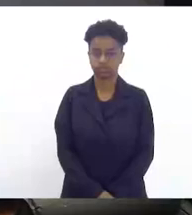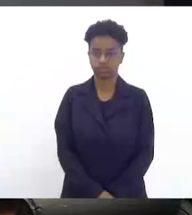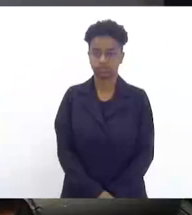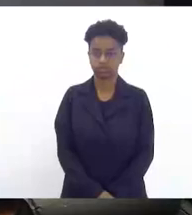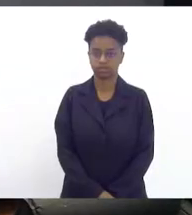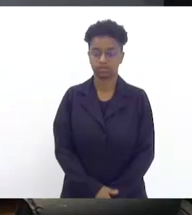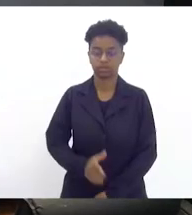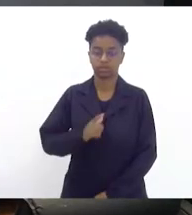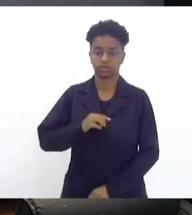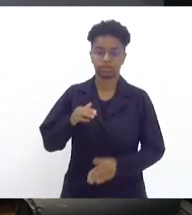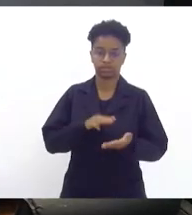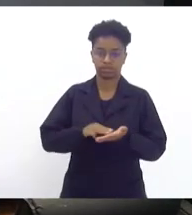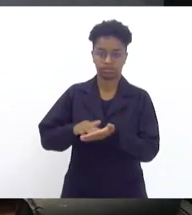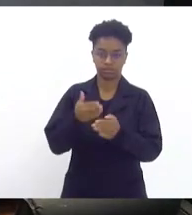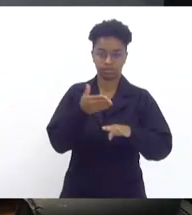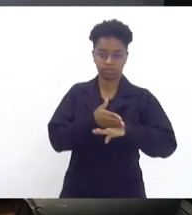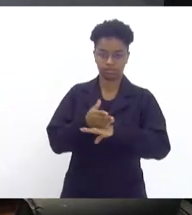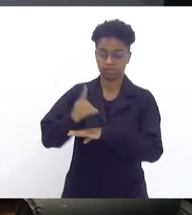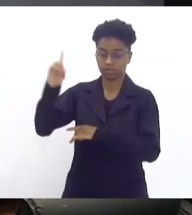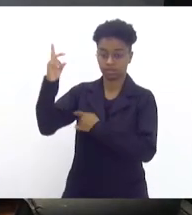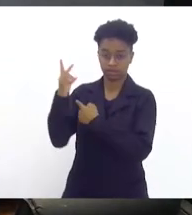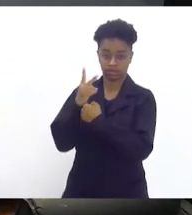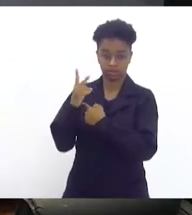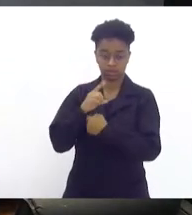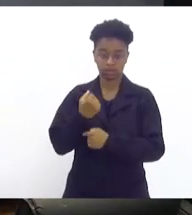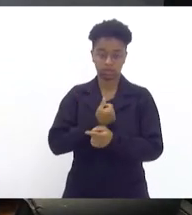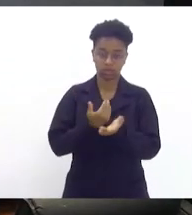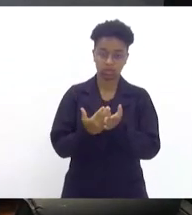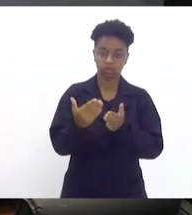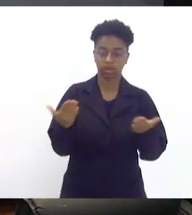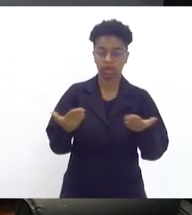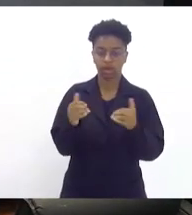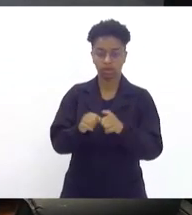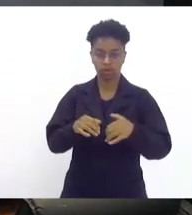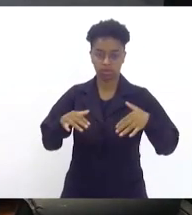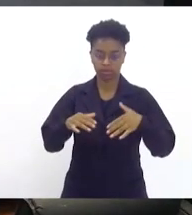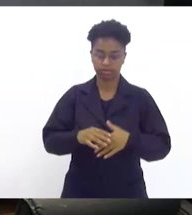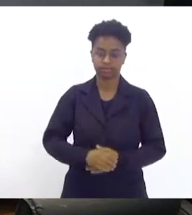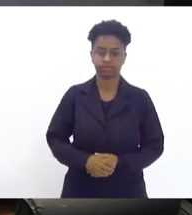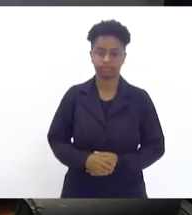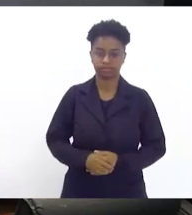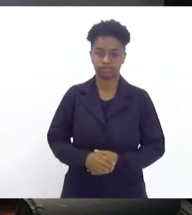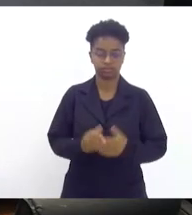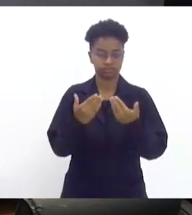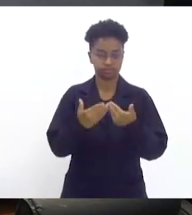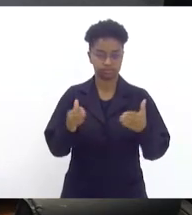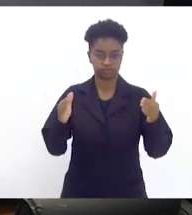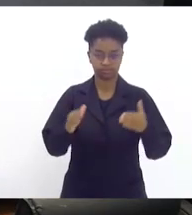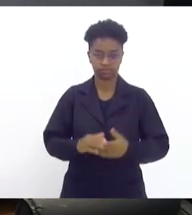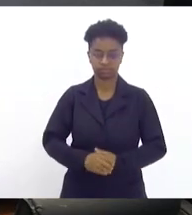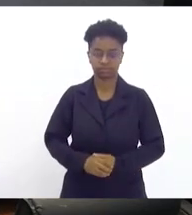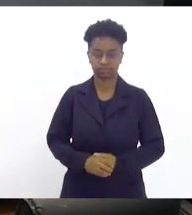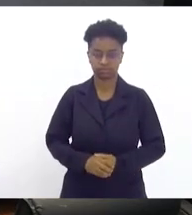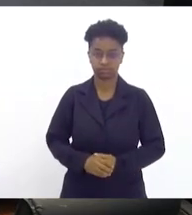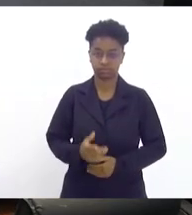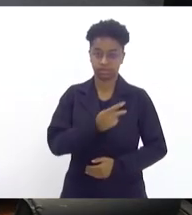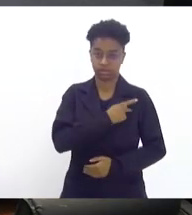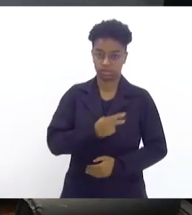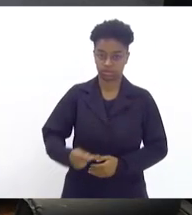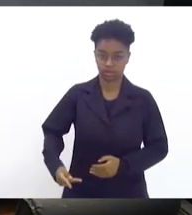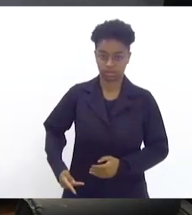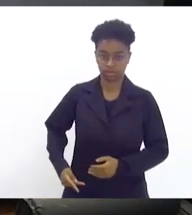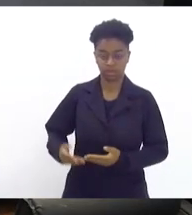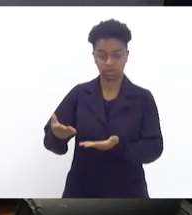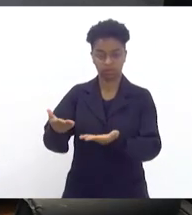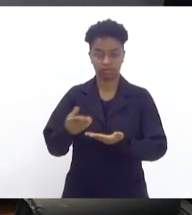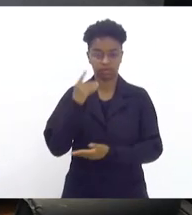Havendo número legal e sob a proteção de Deus, iniciamos os nossos trabalhos. Está aberta a sessão. A presidência convida